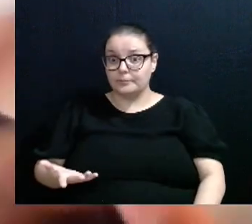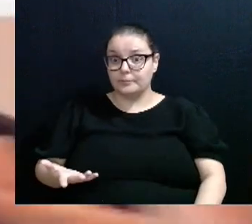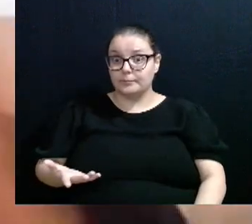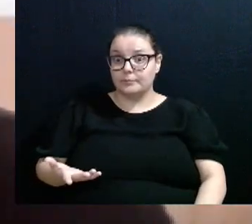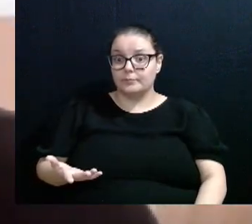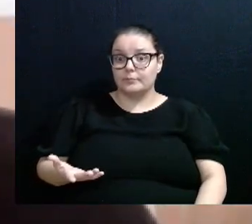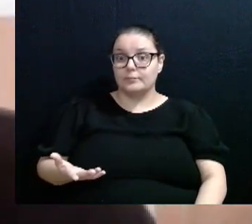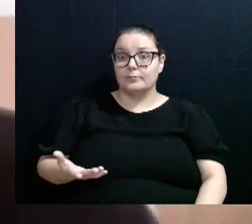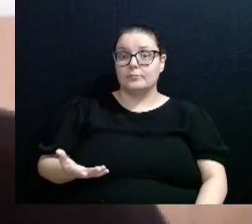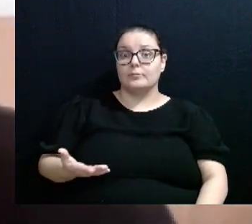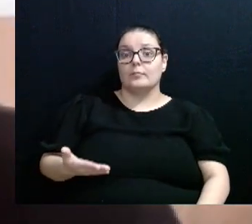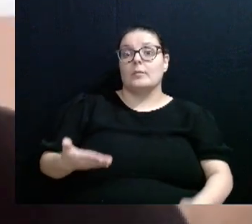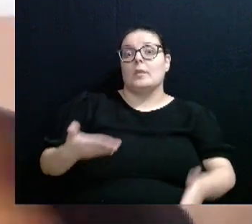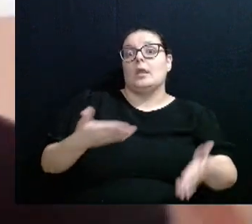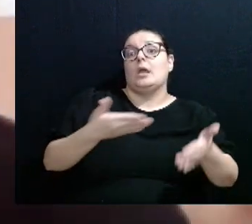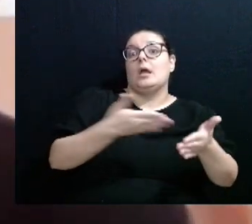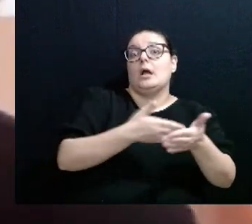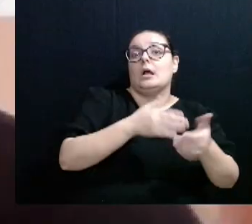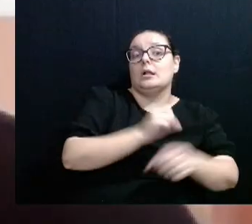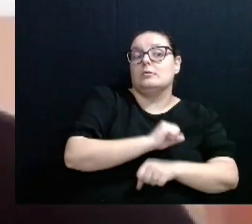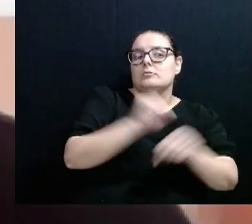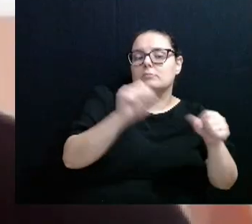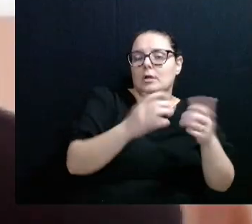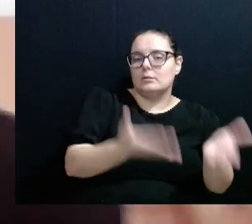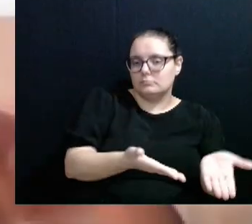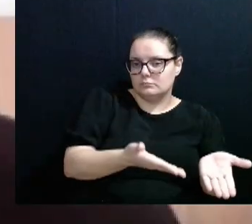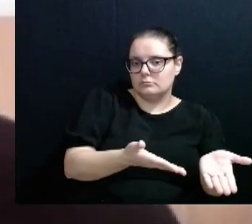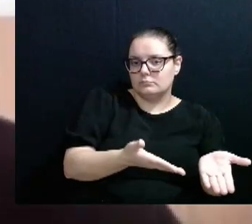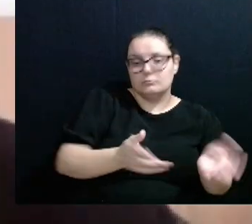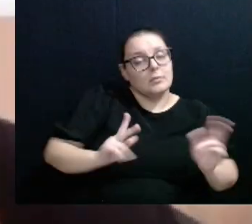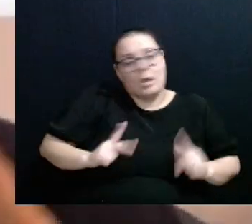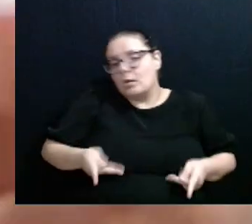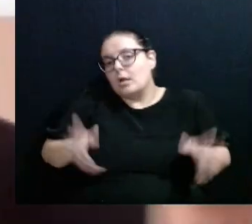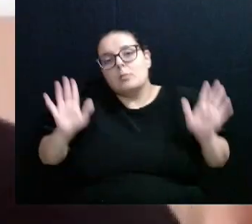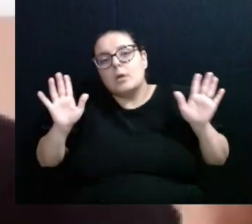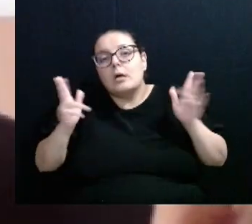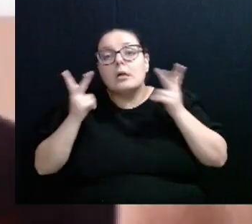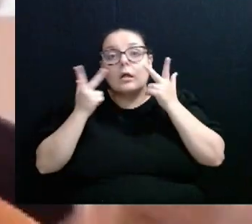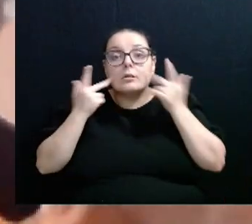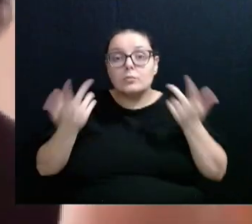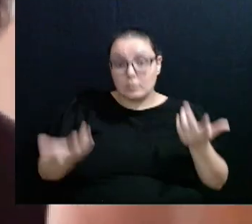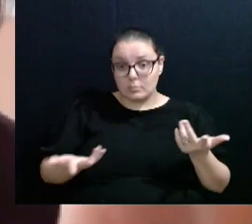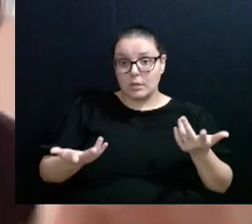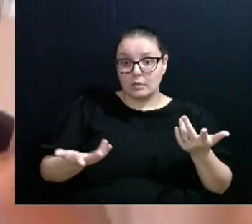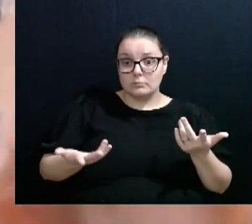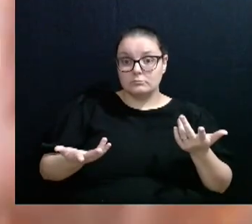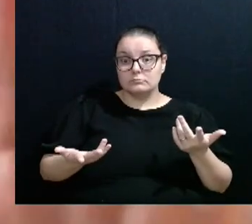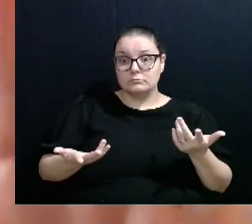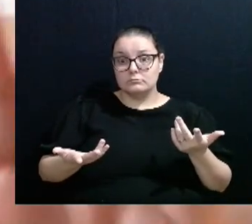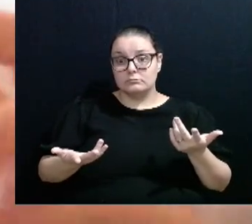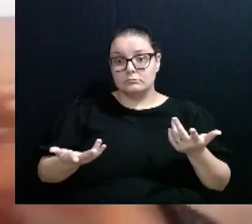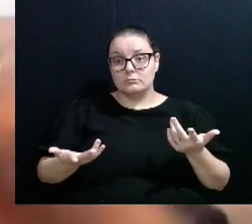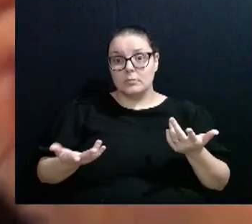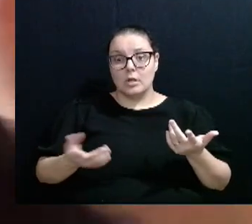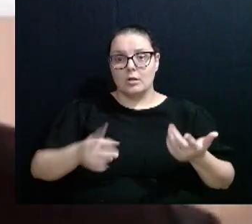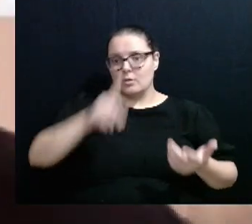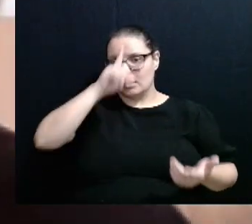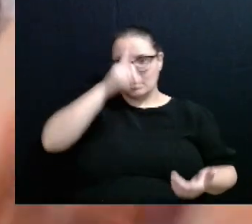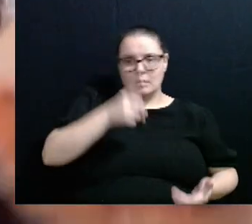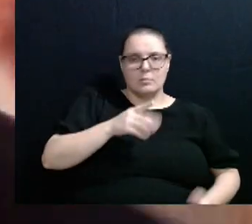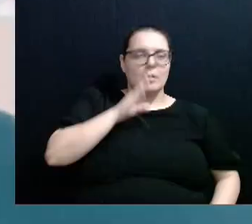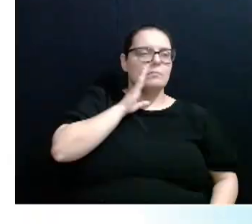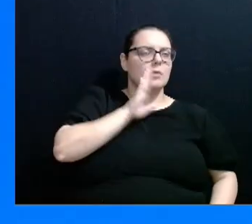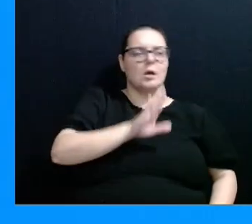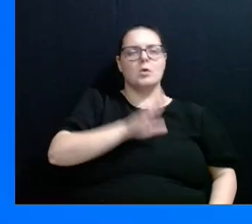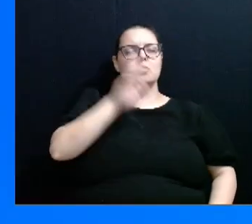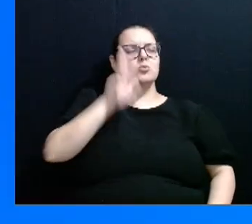restrição que leva ao exagero é o ser humano. Ou seja, é natural. Você decide fazer uma promessa, nunca mais vou